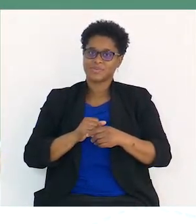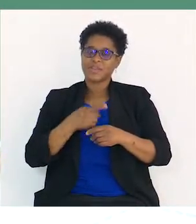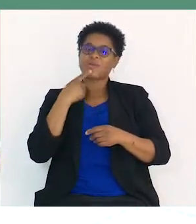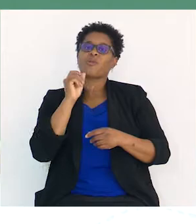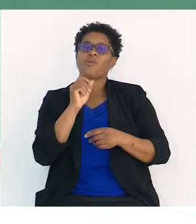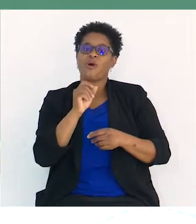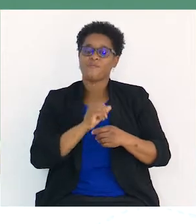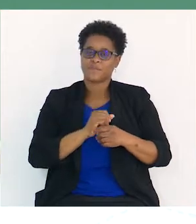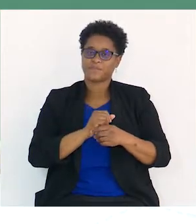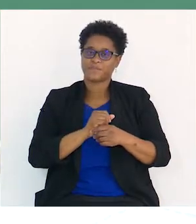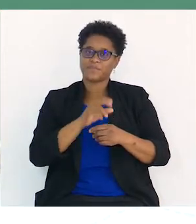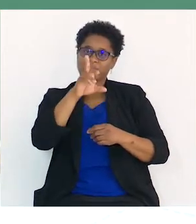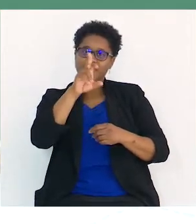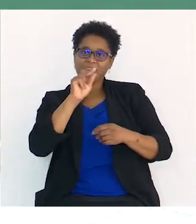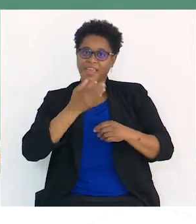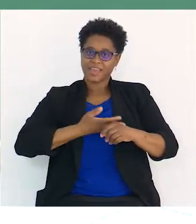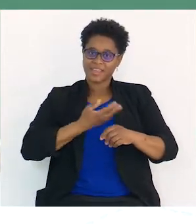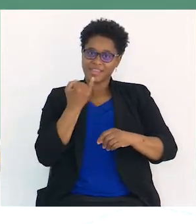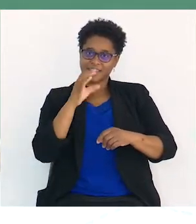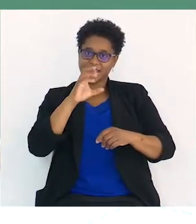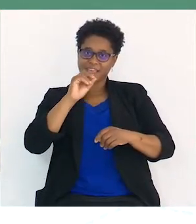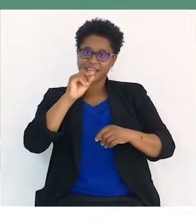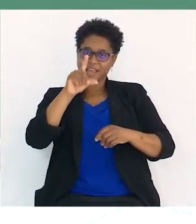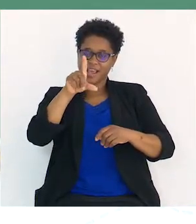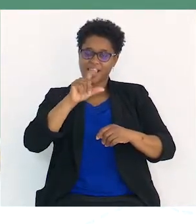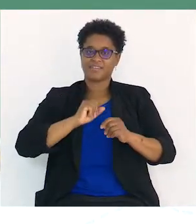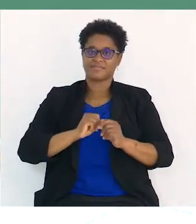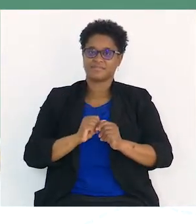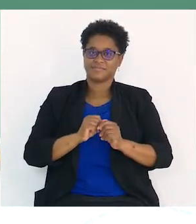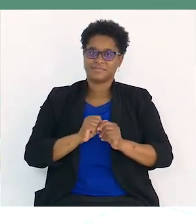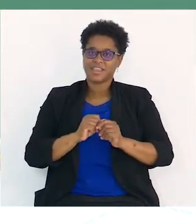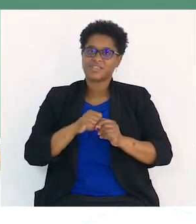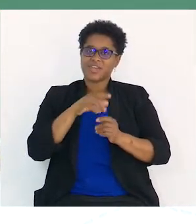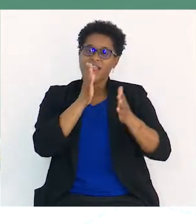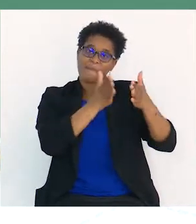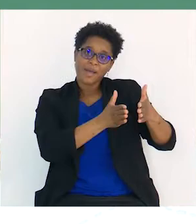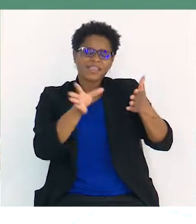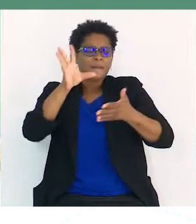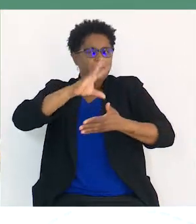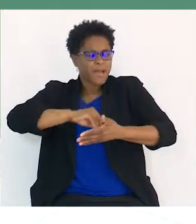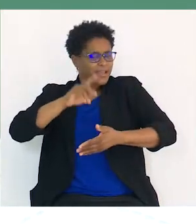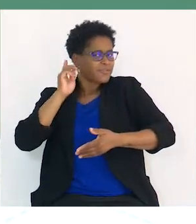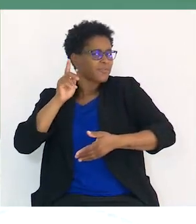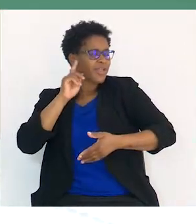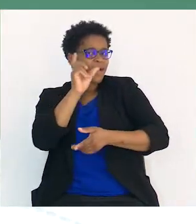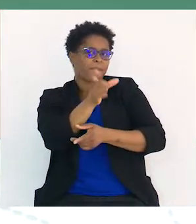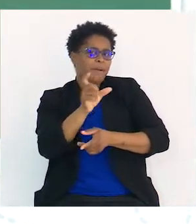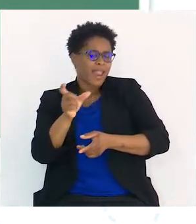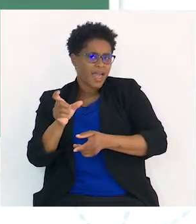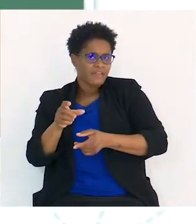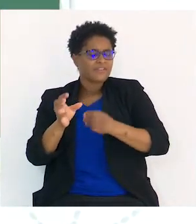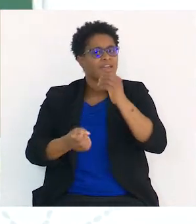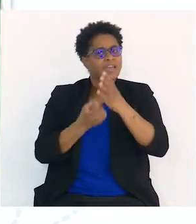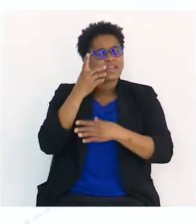chama-se de radical. Então, aquela parte mais essencial da palavra que vai dar